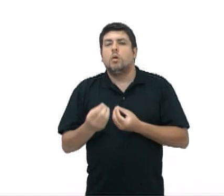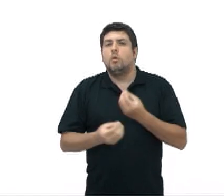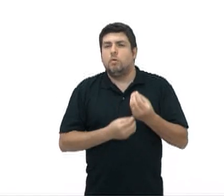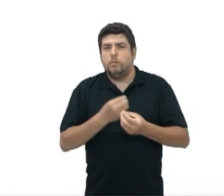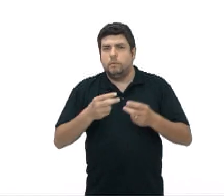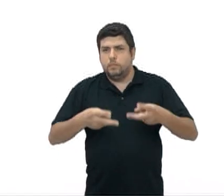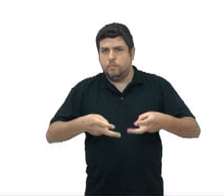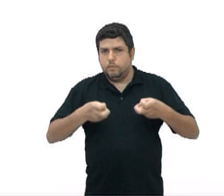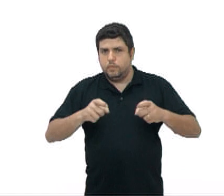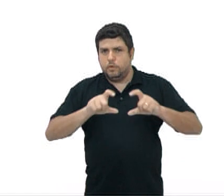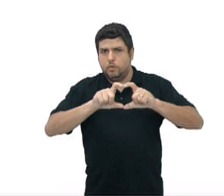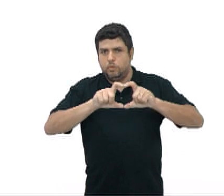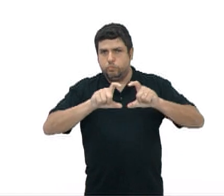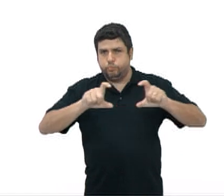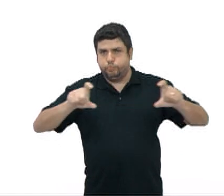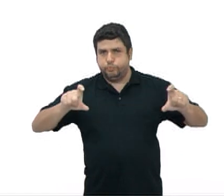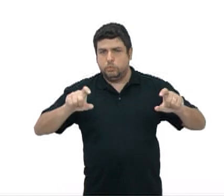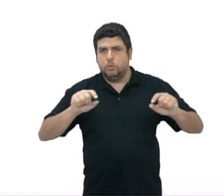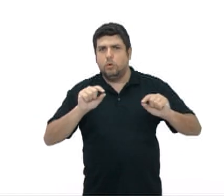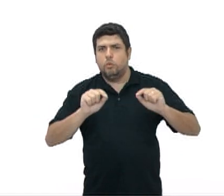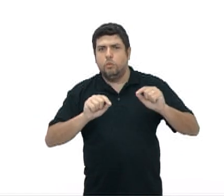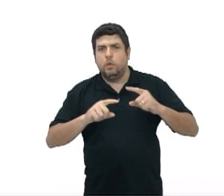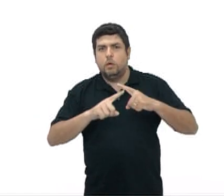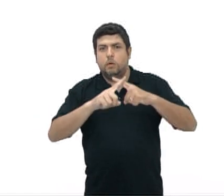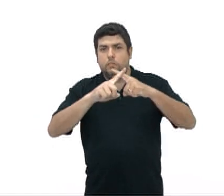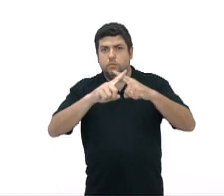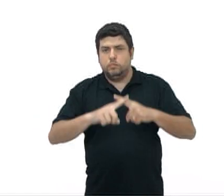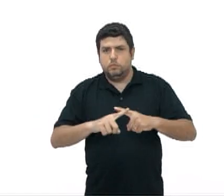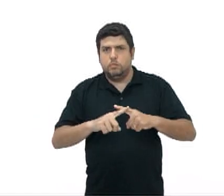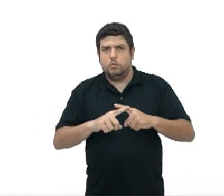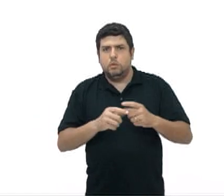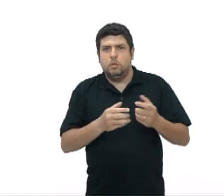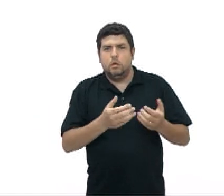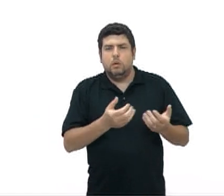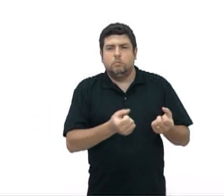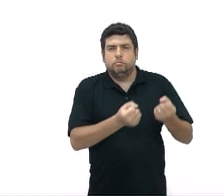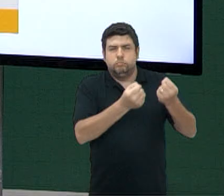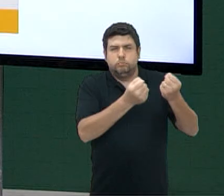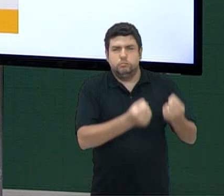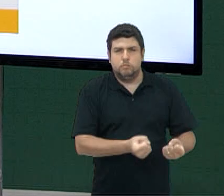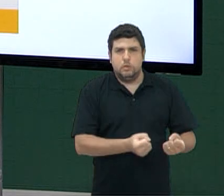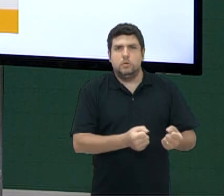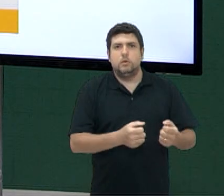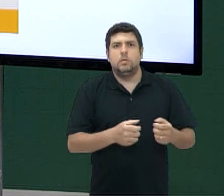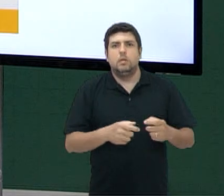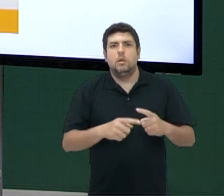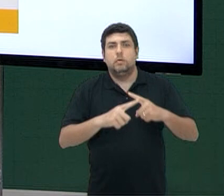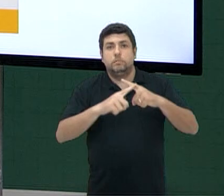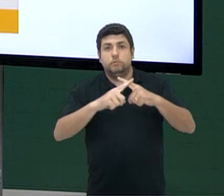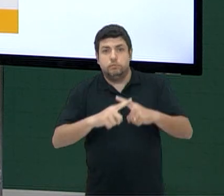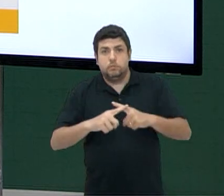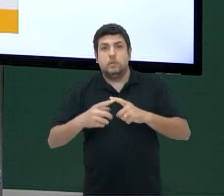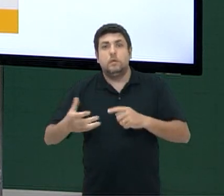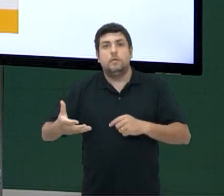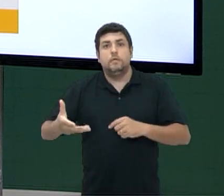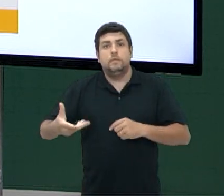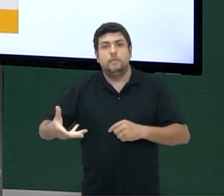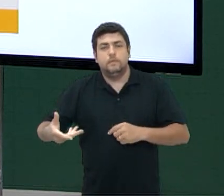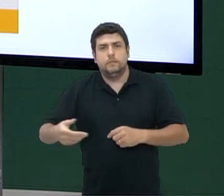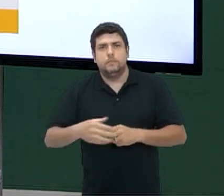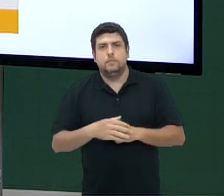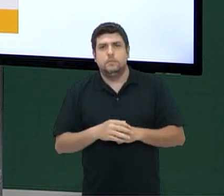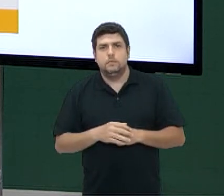multiplicação da massa com a velocidade. Vejam uma coisa importante. Vejam